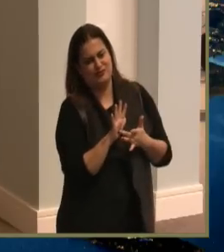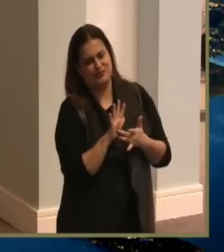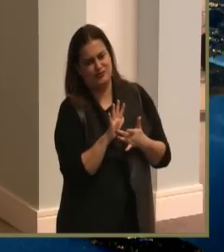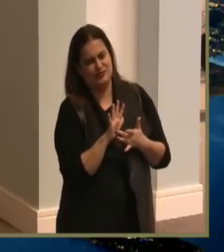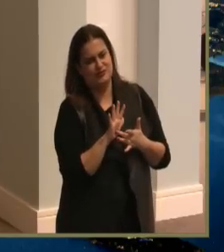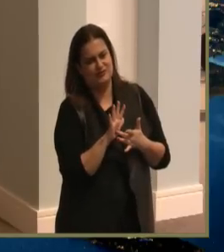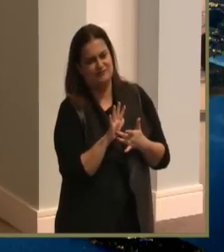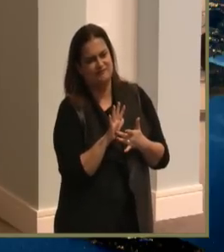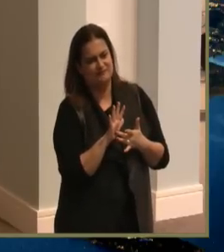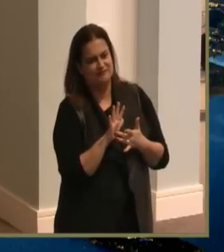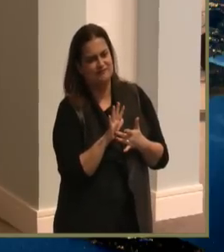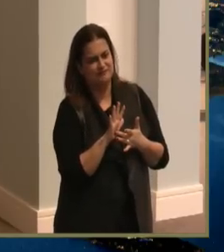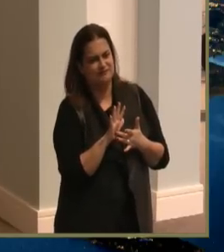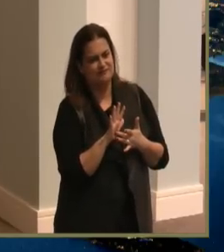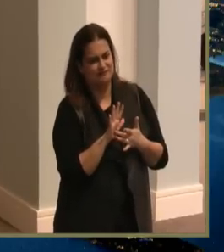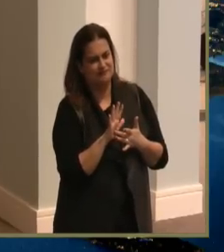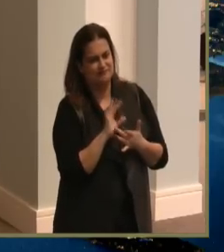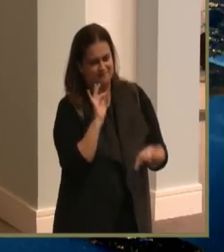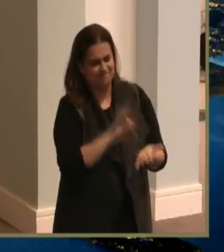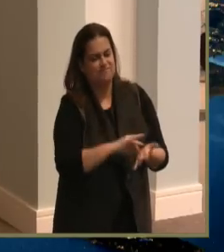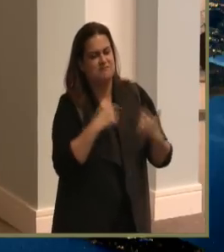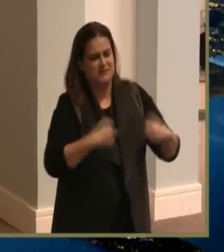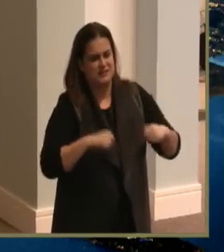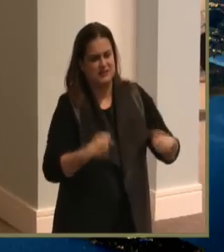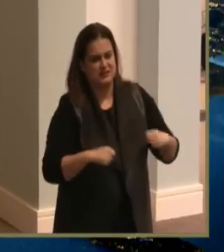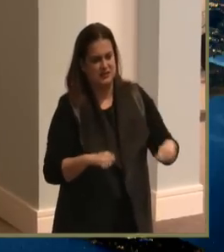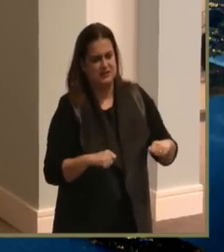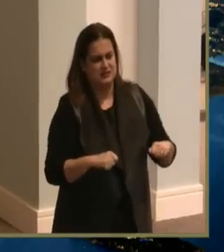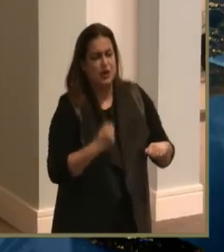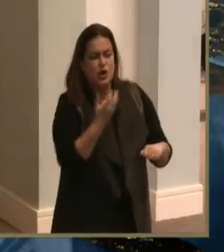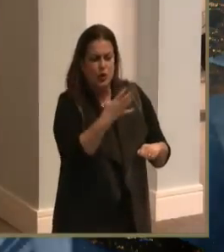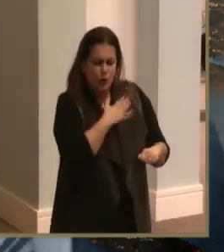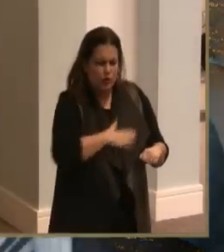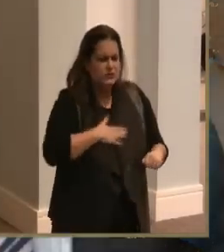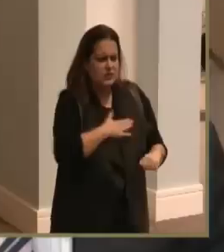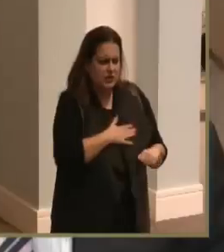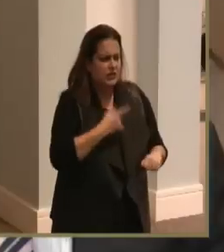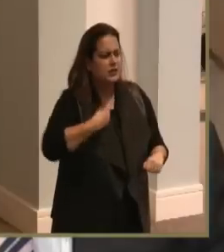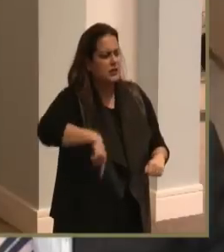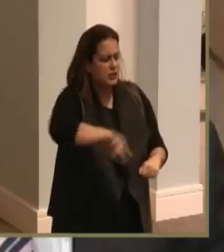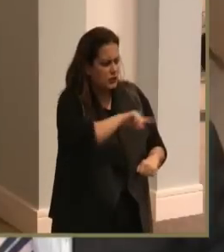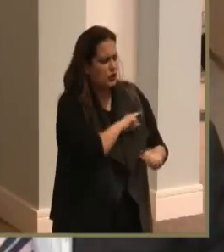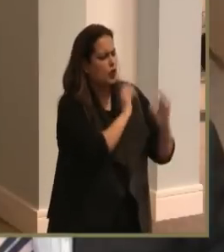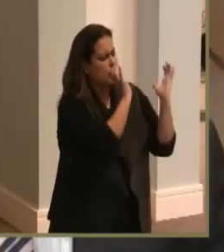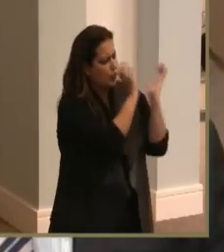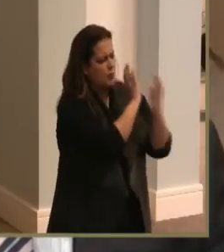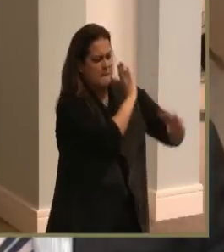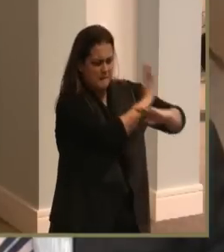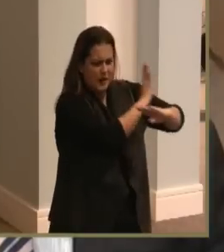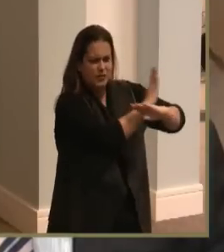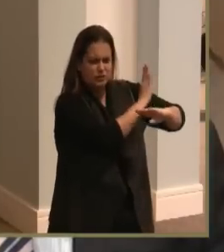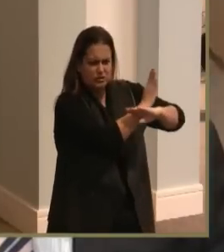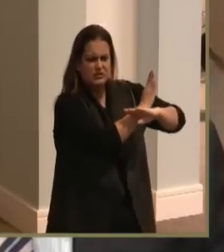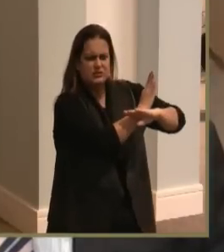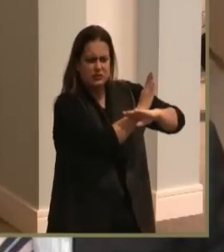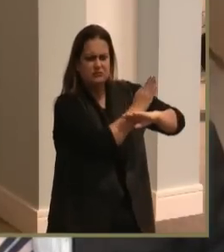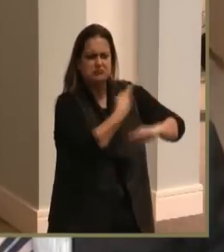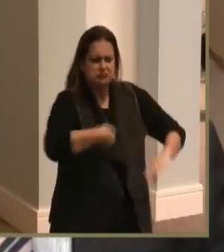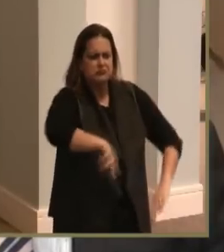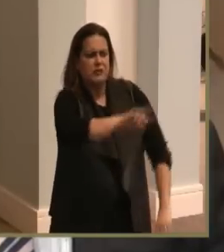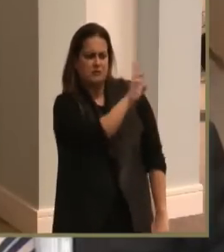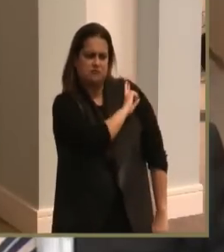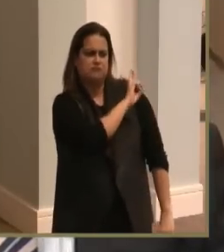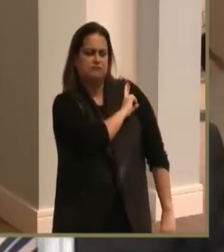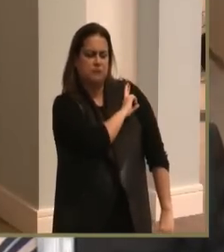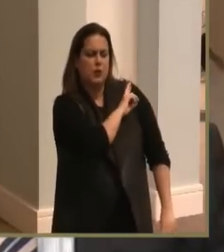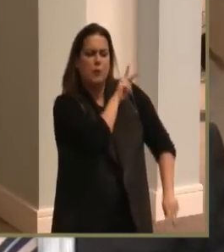nossa convenção, pudéssemos também participar de alguma maneira para o progresso, para a evangelização do nosso povo,